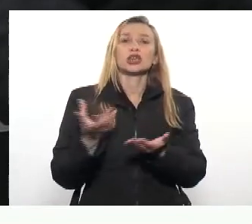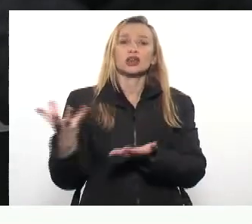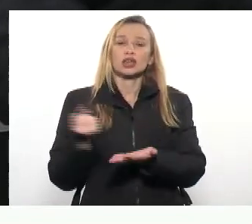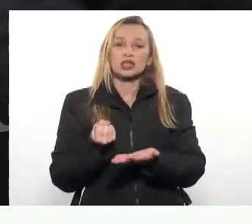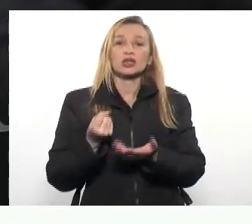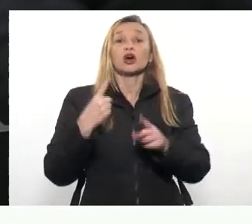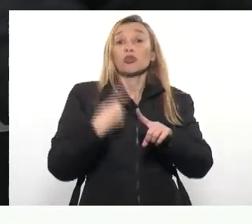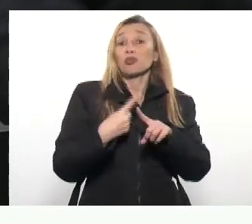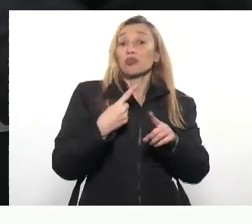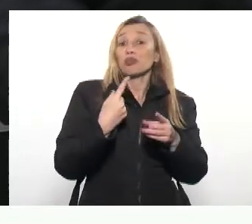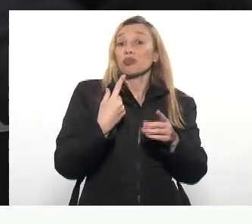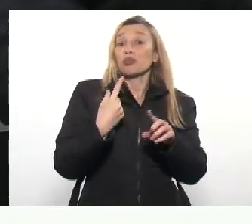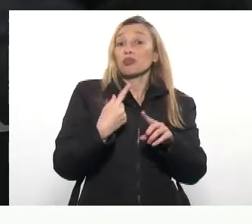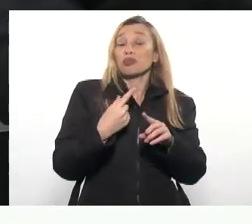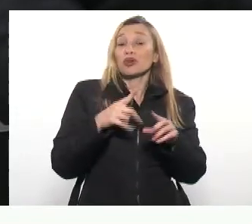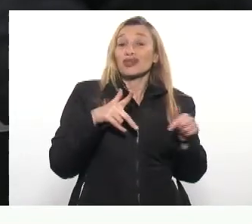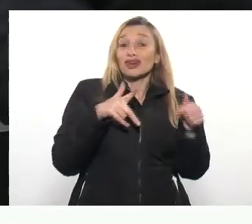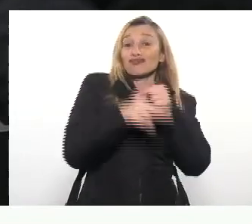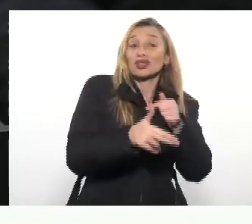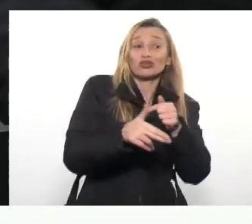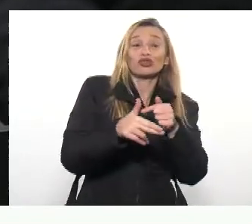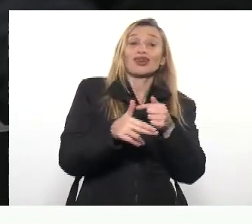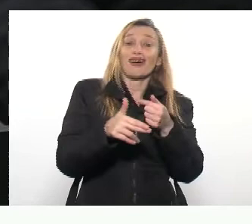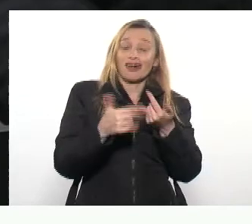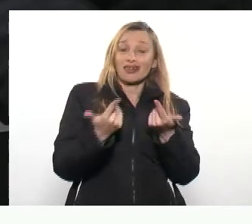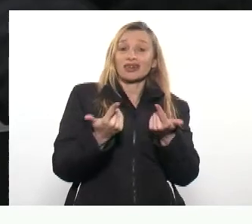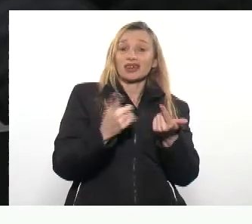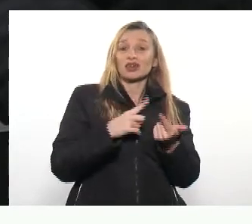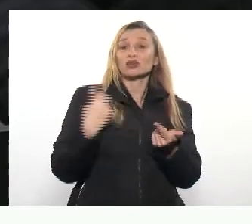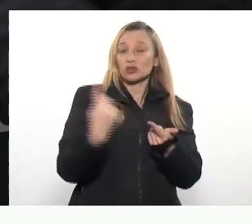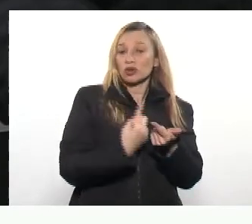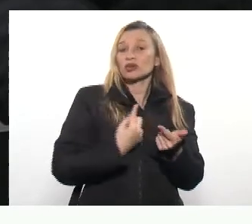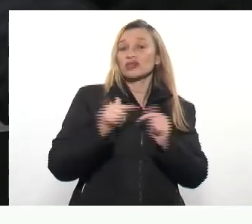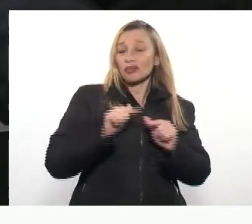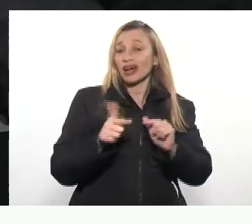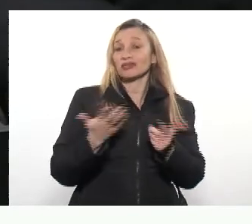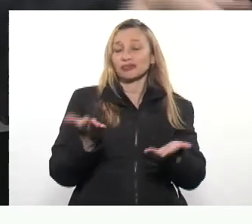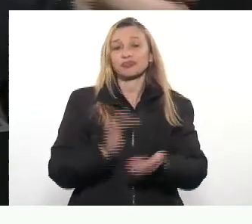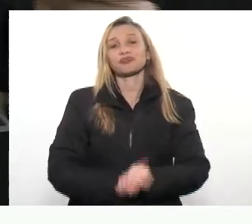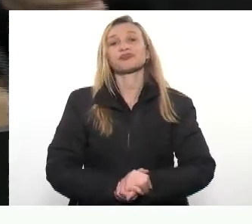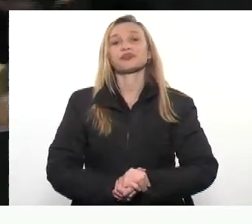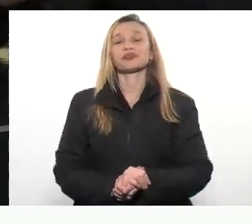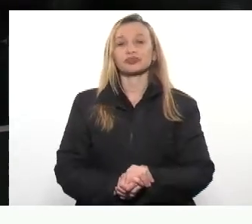entendeu? Senão isso vai vir prejudicar os nossos investimentos.